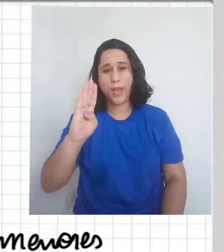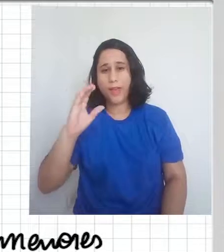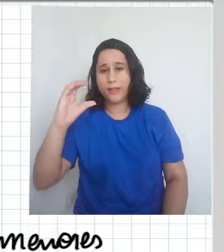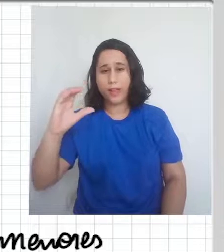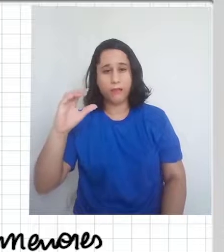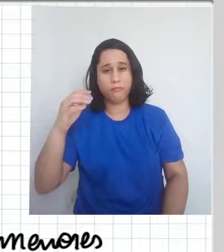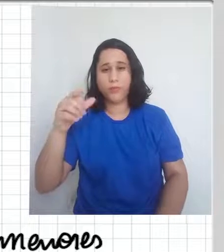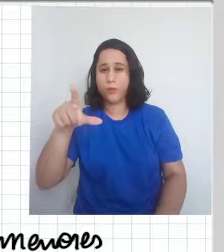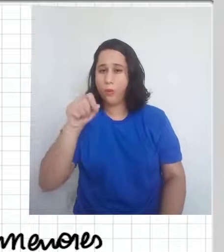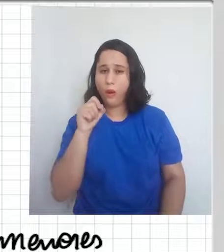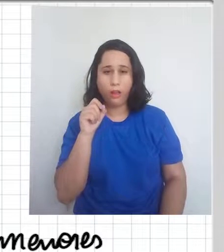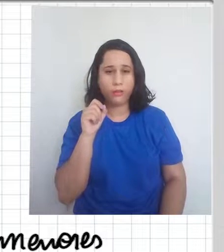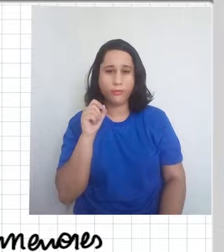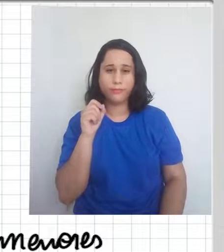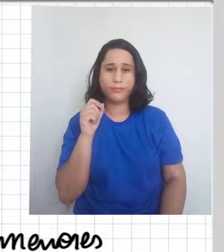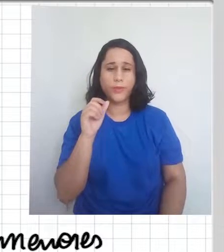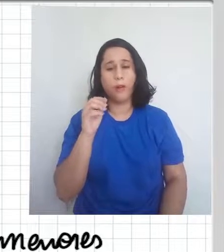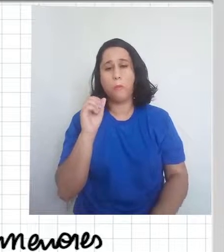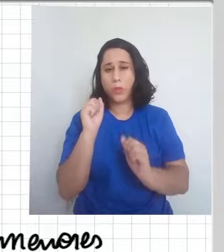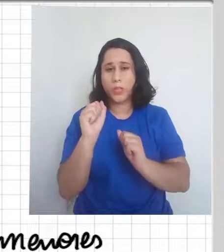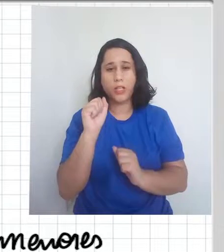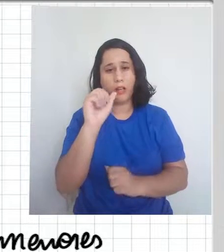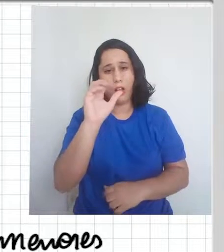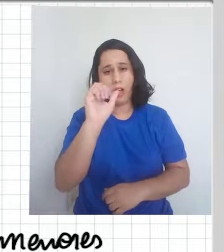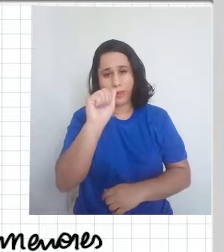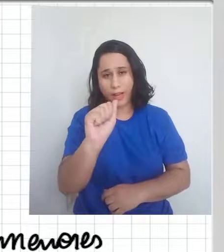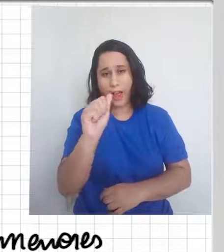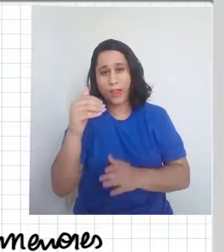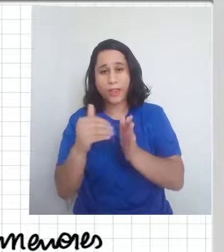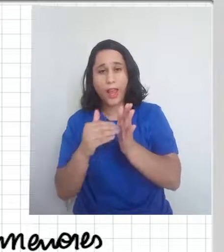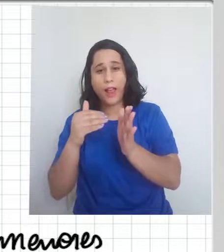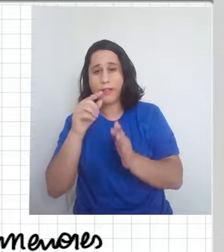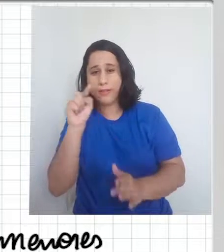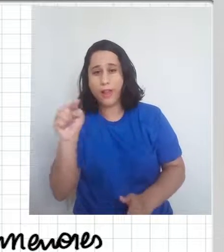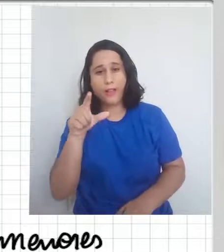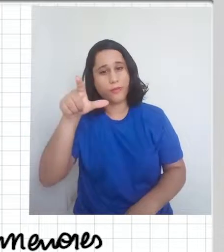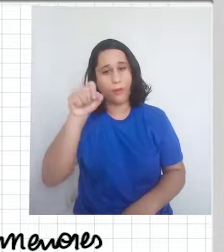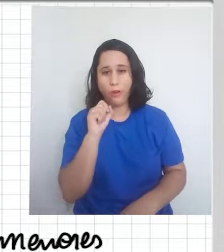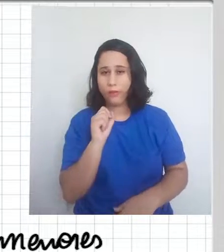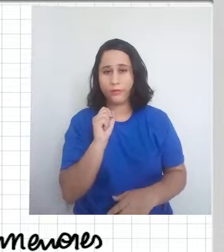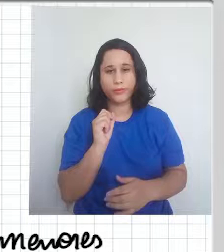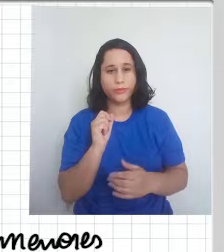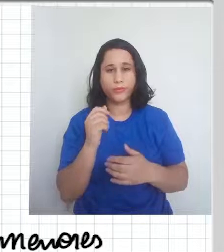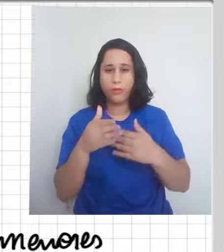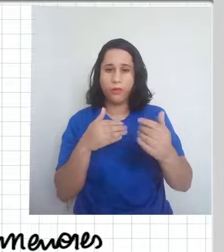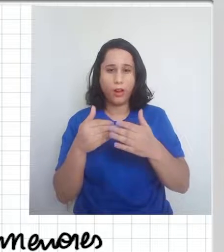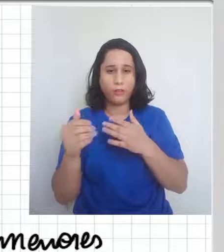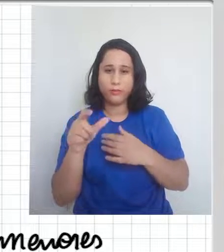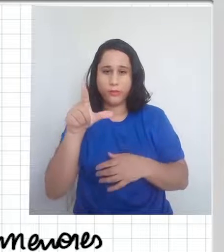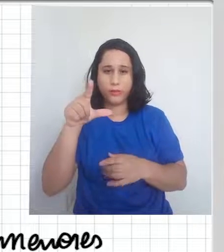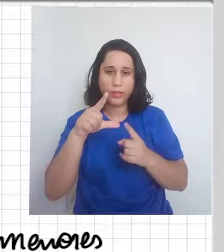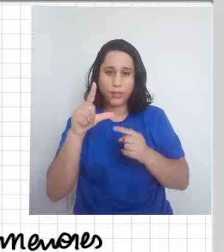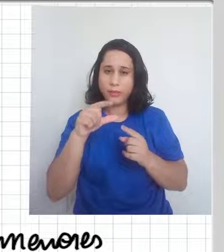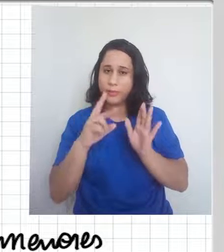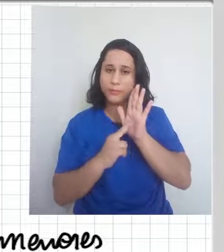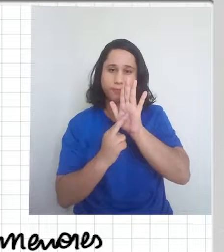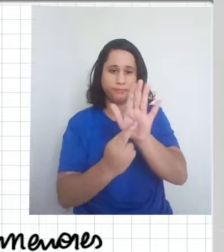letra do alfabeto, de A a Z, pode ser qualquer letra. Tudo bem? É uma representação do conjunto.